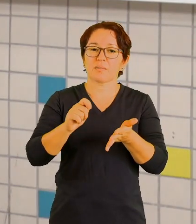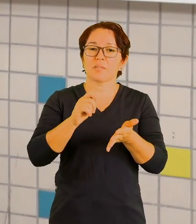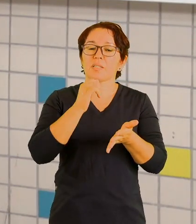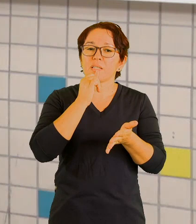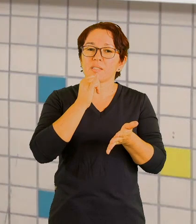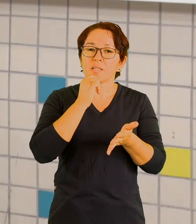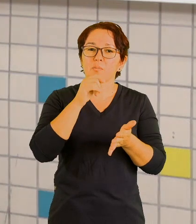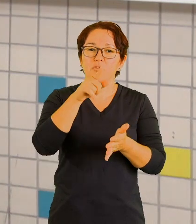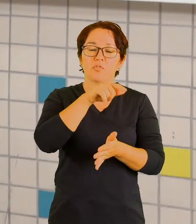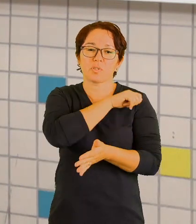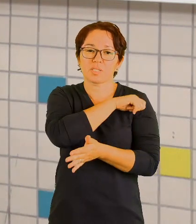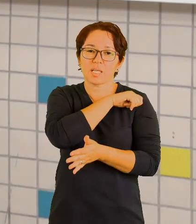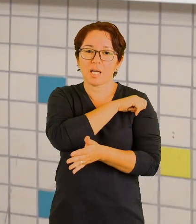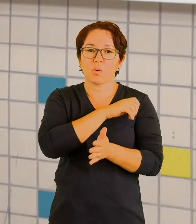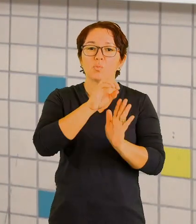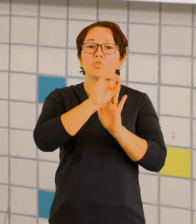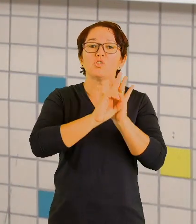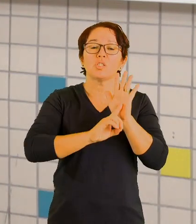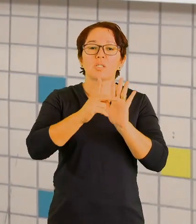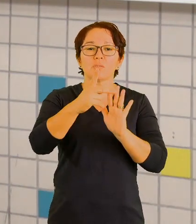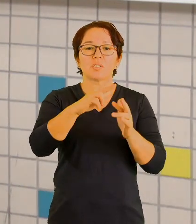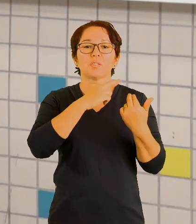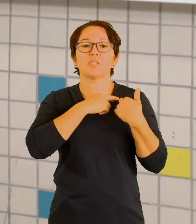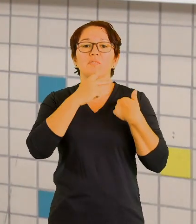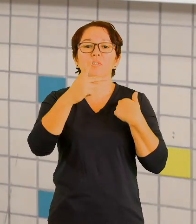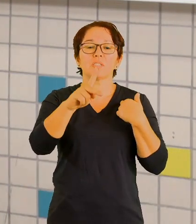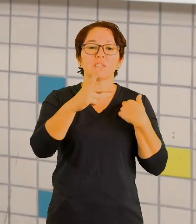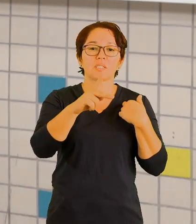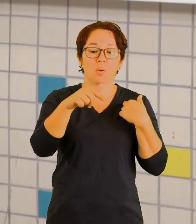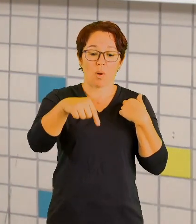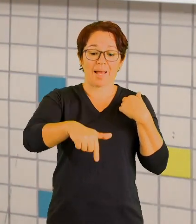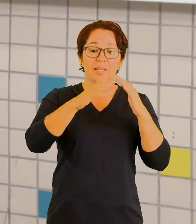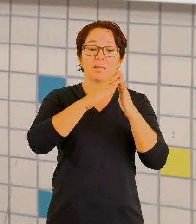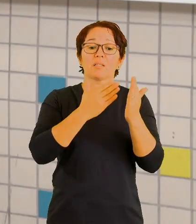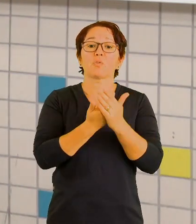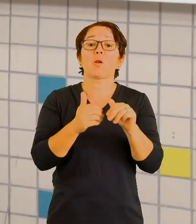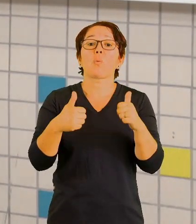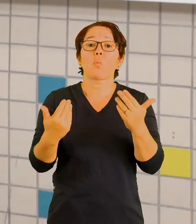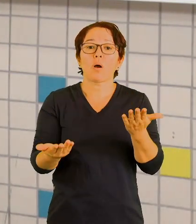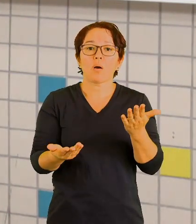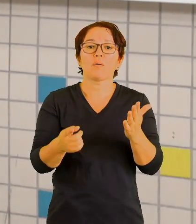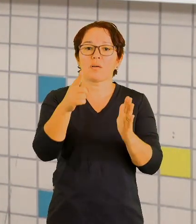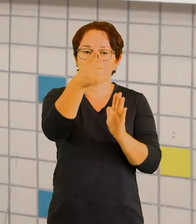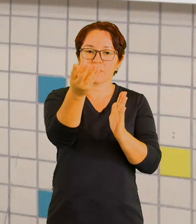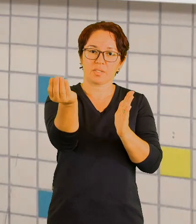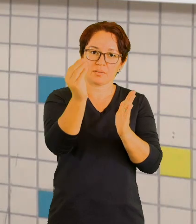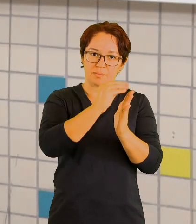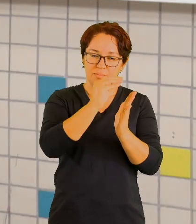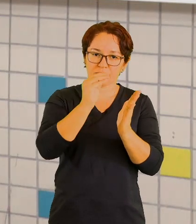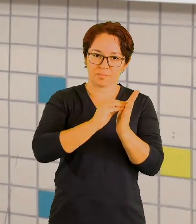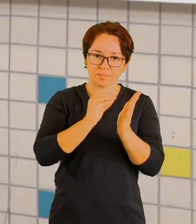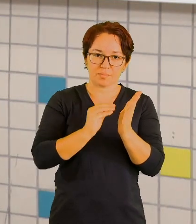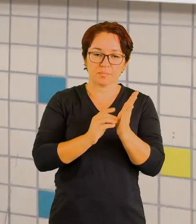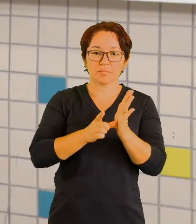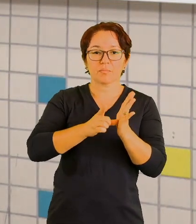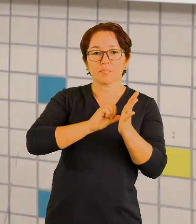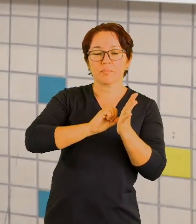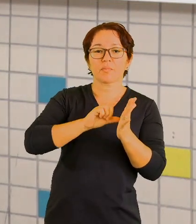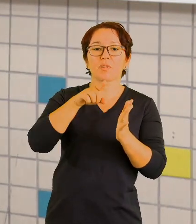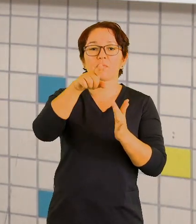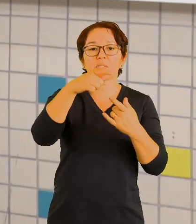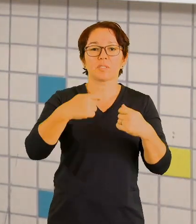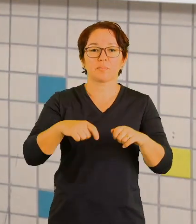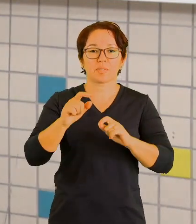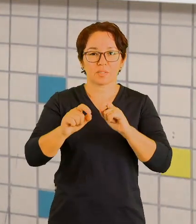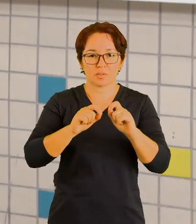deveres e direitos enquanto estudante da sua unidade de ensino? O que eu disse? Faça uma pesquisa, entre em